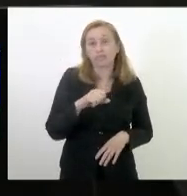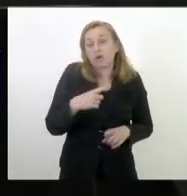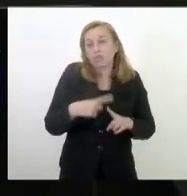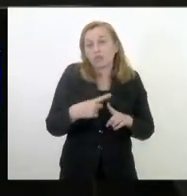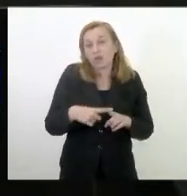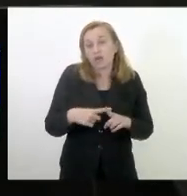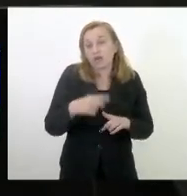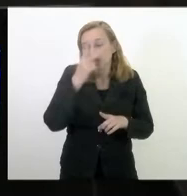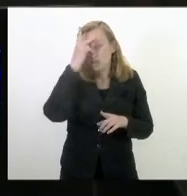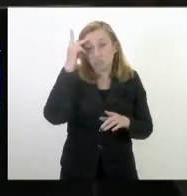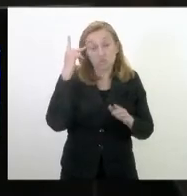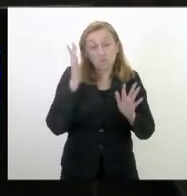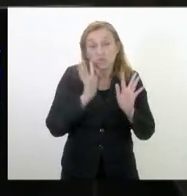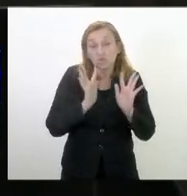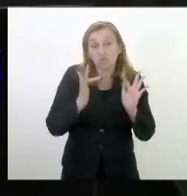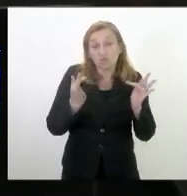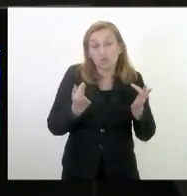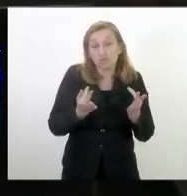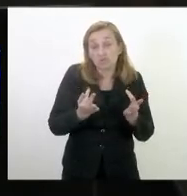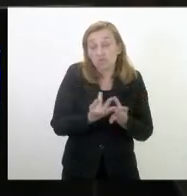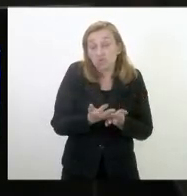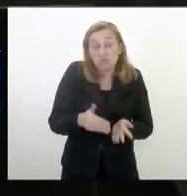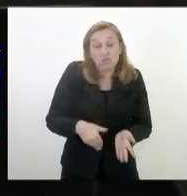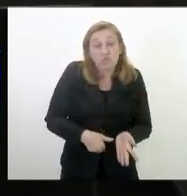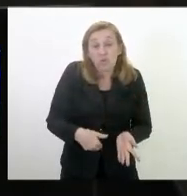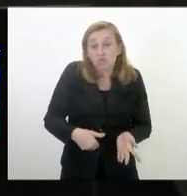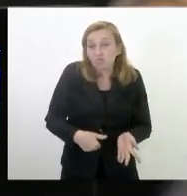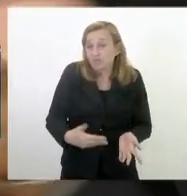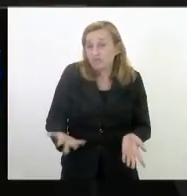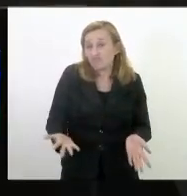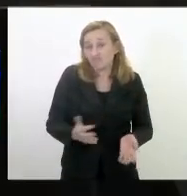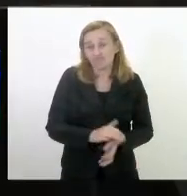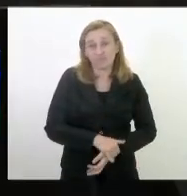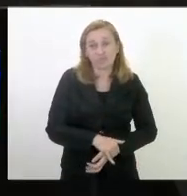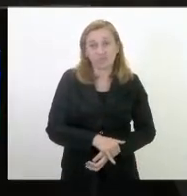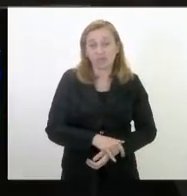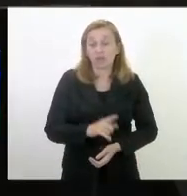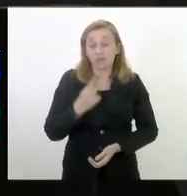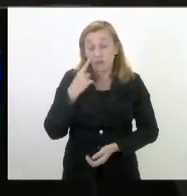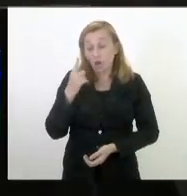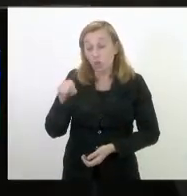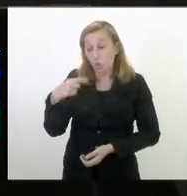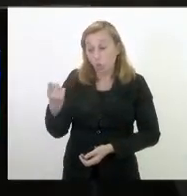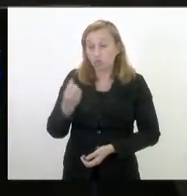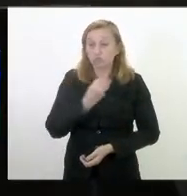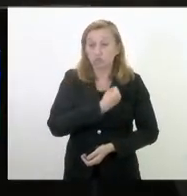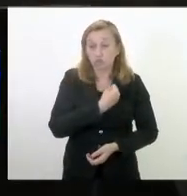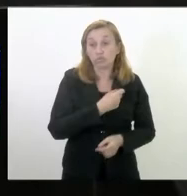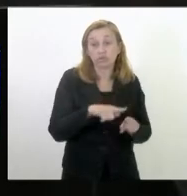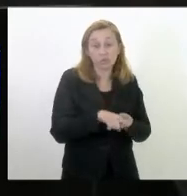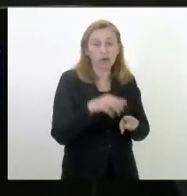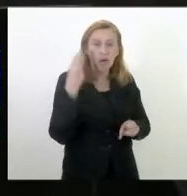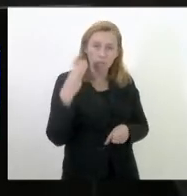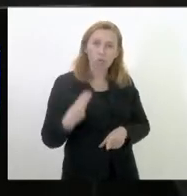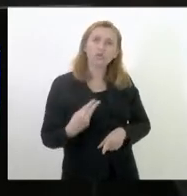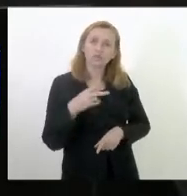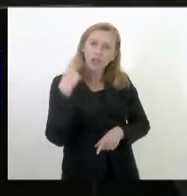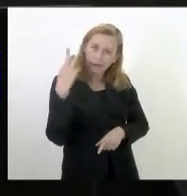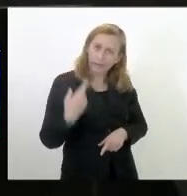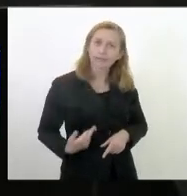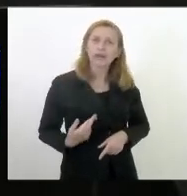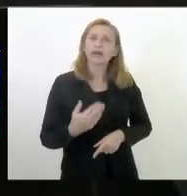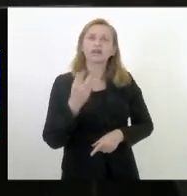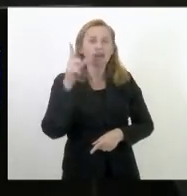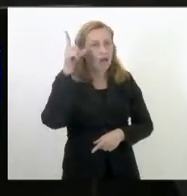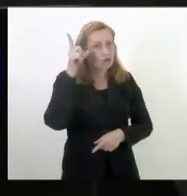de profunda pobreza, de profundo sofrimento. Se a gente levantar uma outra estatística aqui, a Mônica trouxe estatística, a Renata trouxe estatística, a